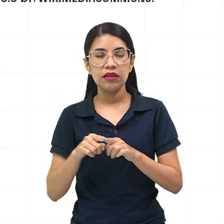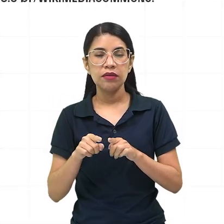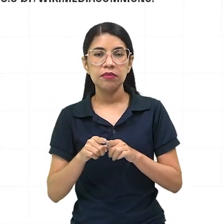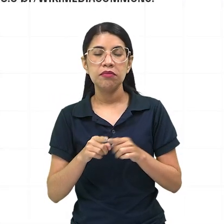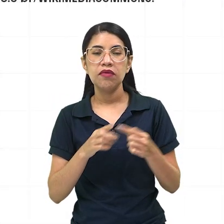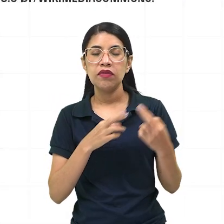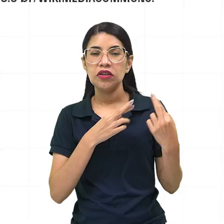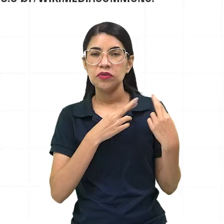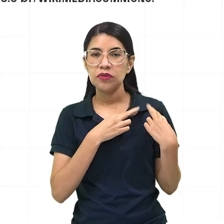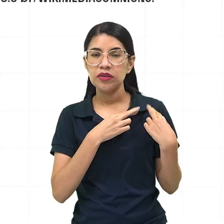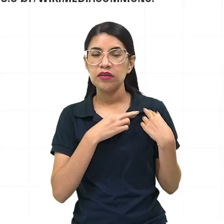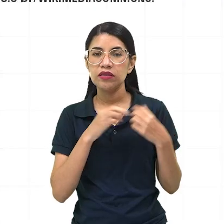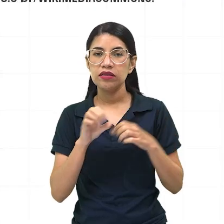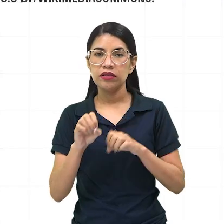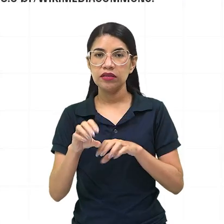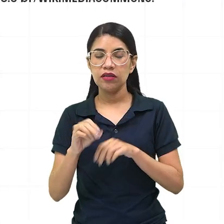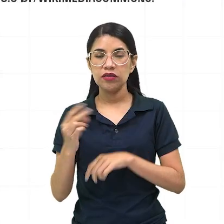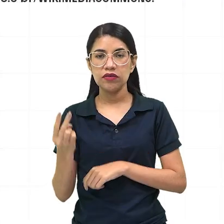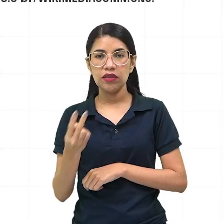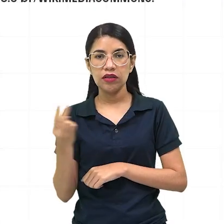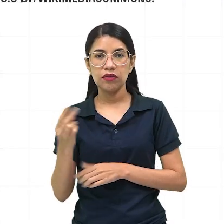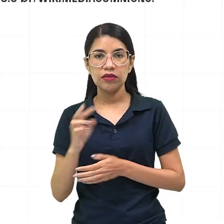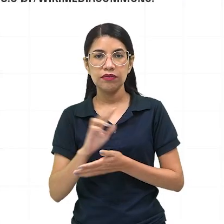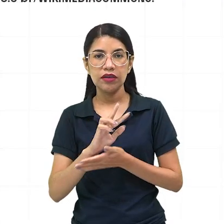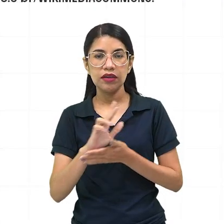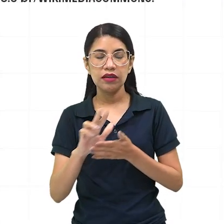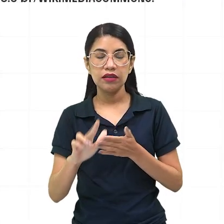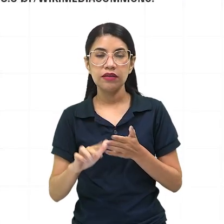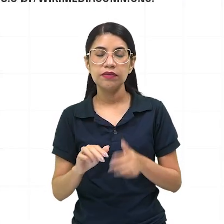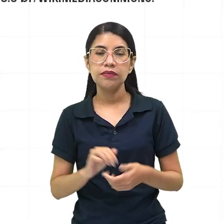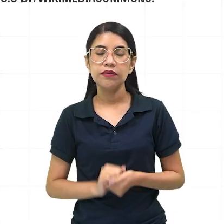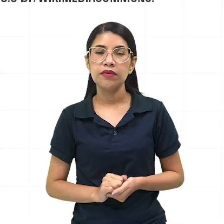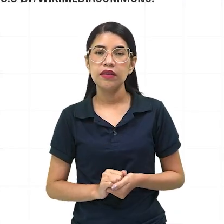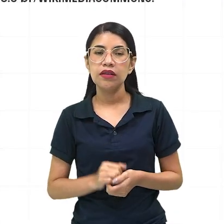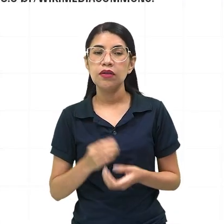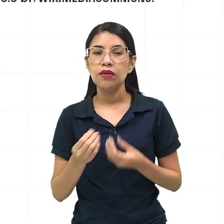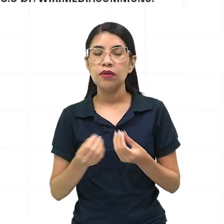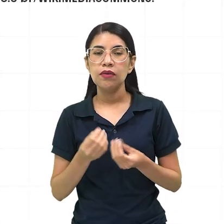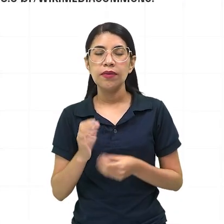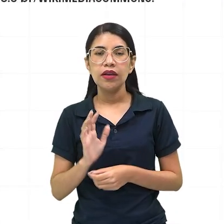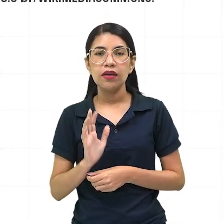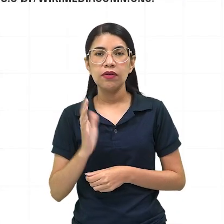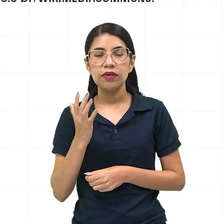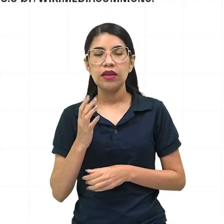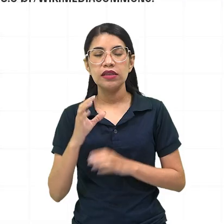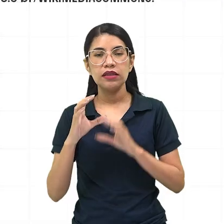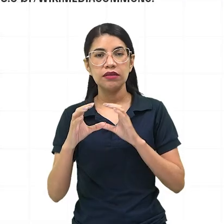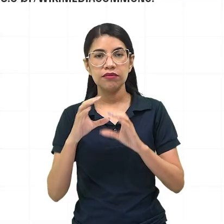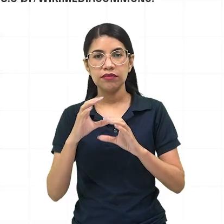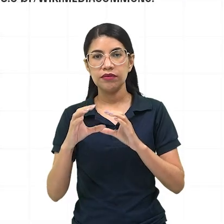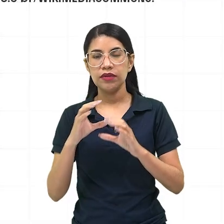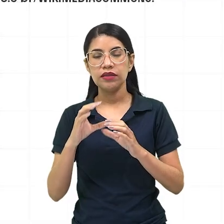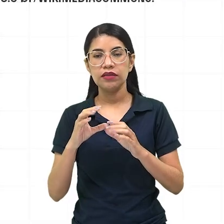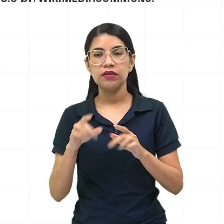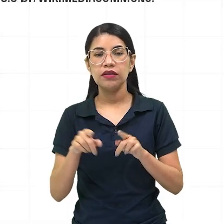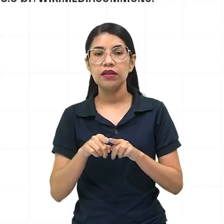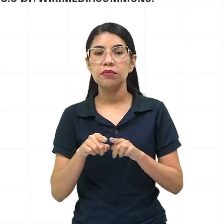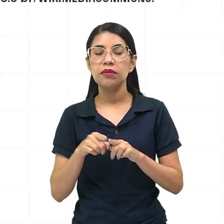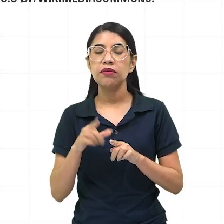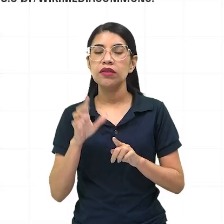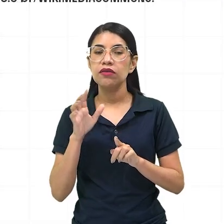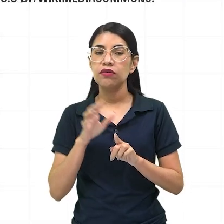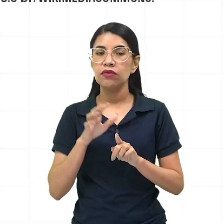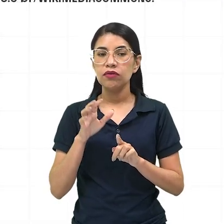transmitir ensinamentos e valores. E aqui para pensar a forma como se comunicam pode